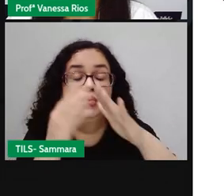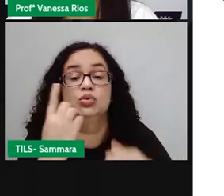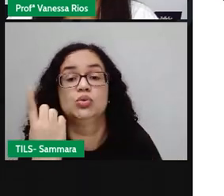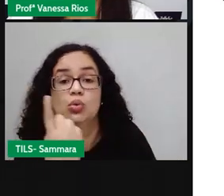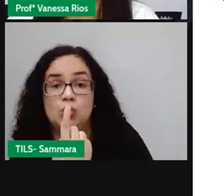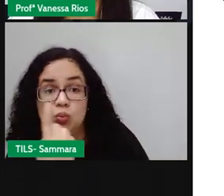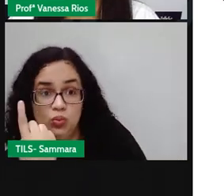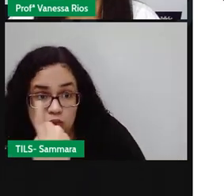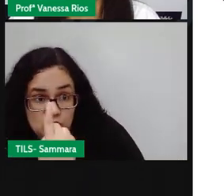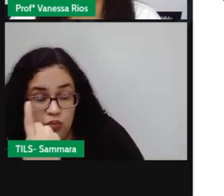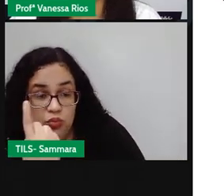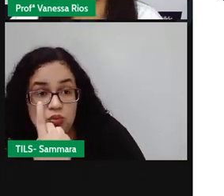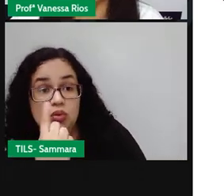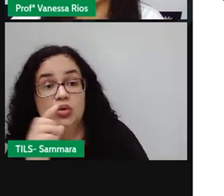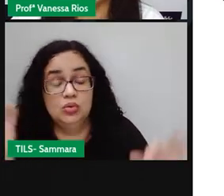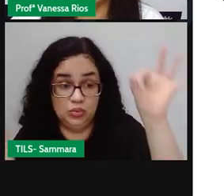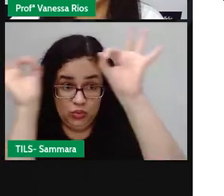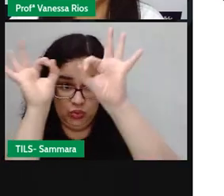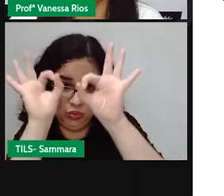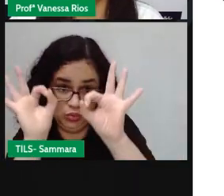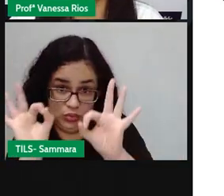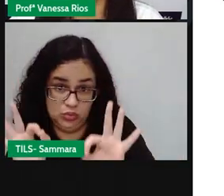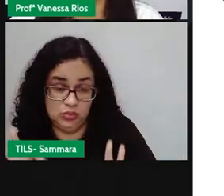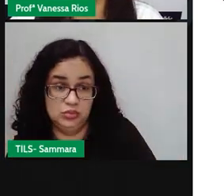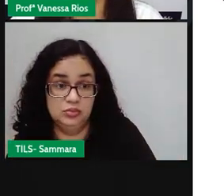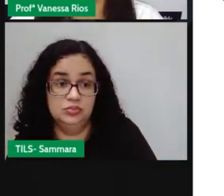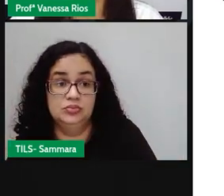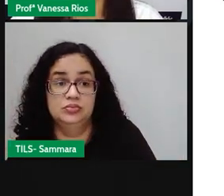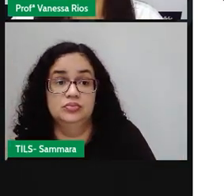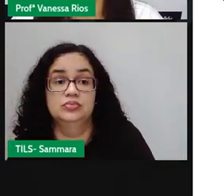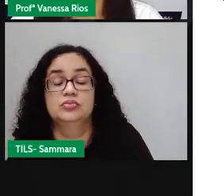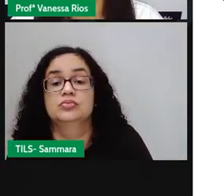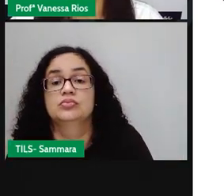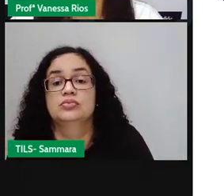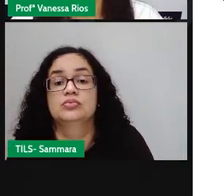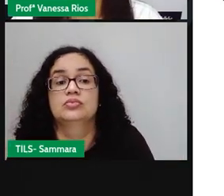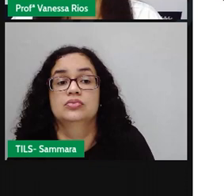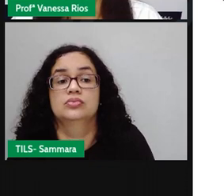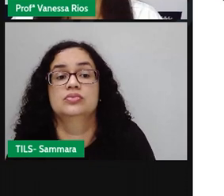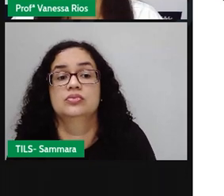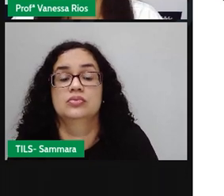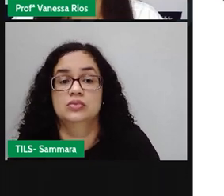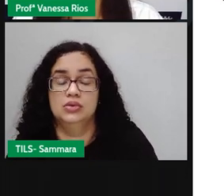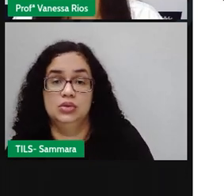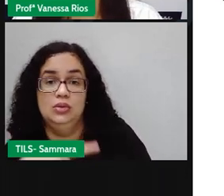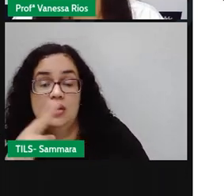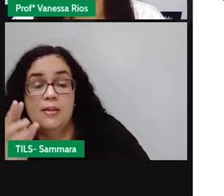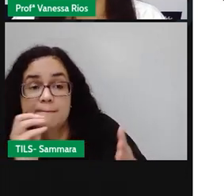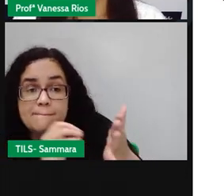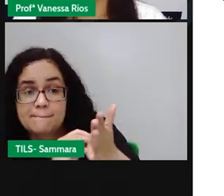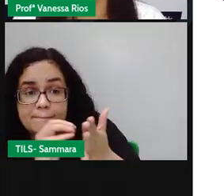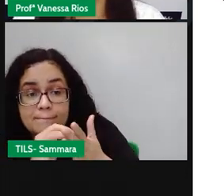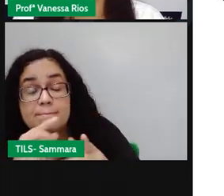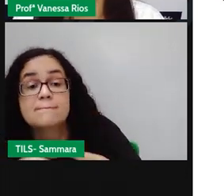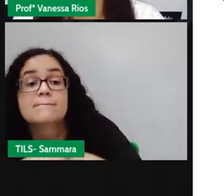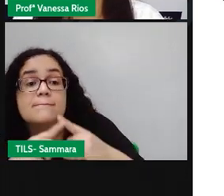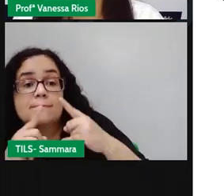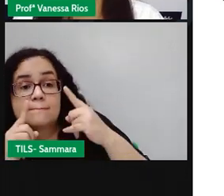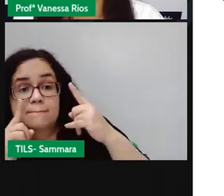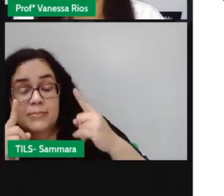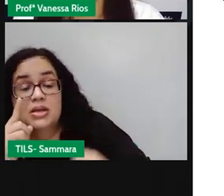1, né? As peças se organizaram, embora pulando, né, de uma peça para outra, mas